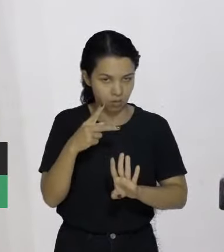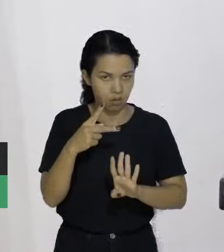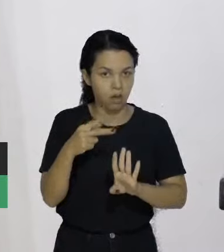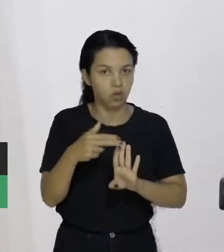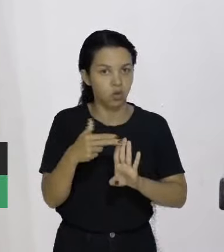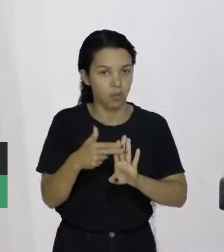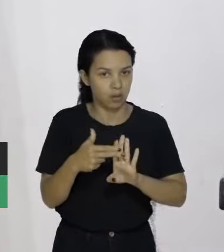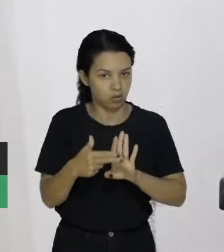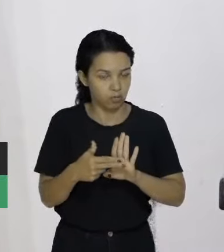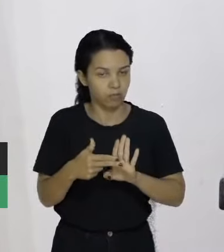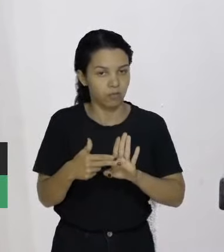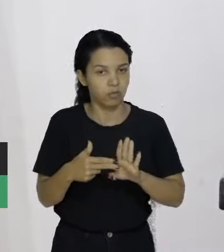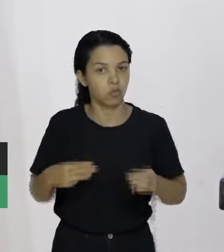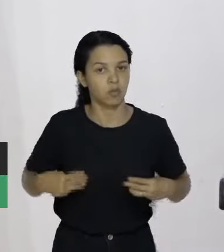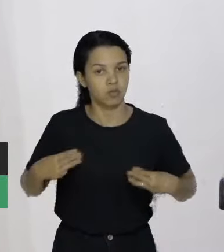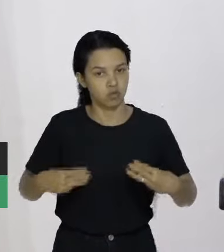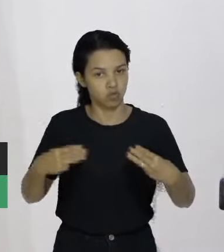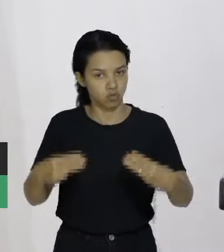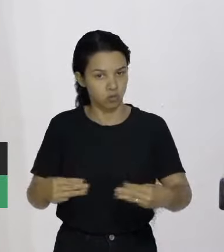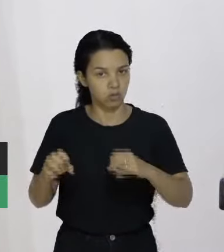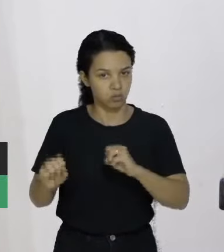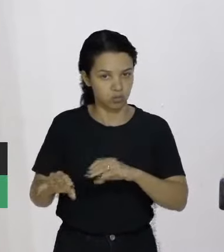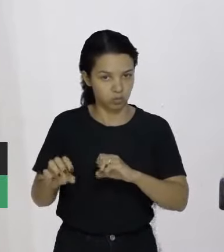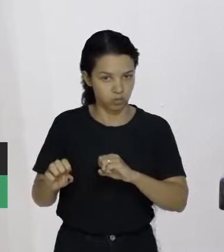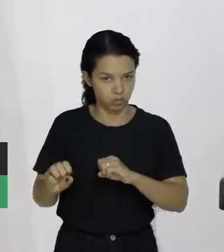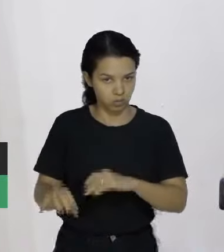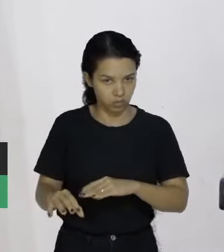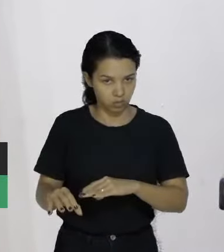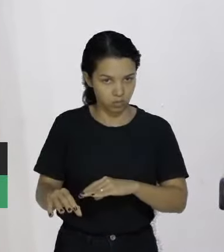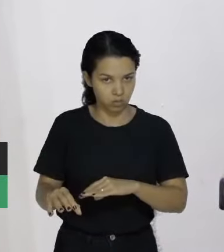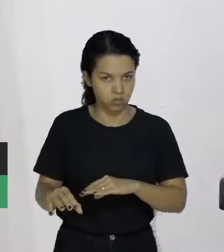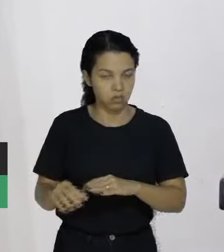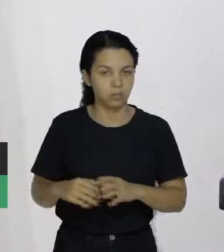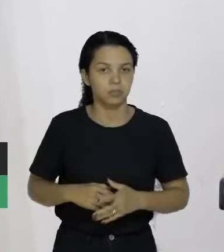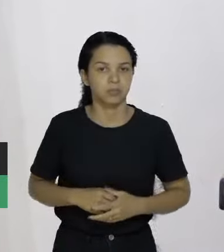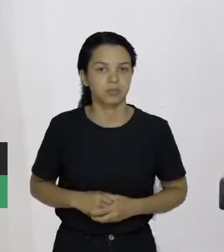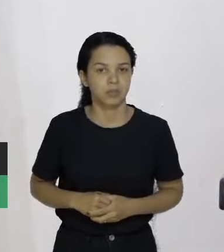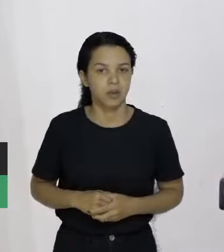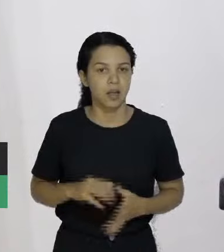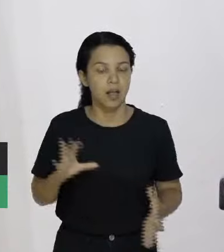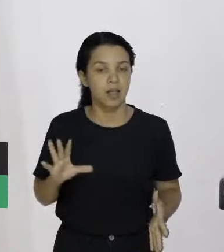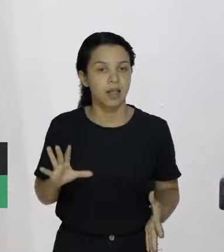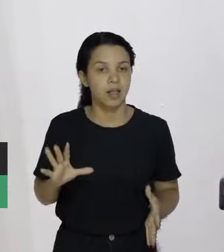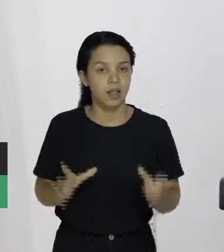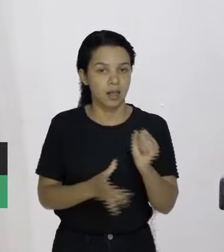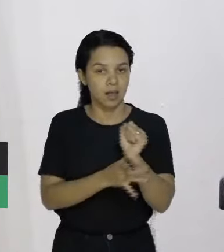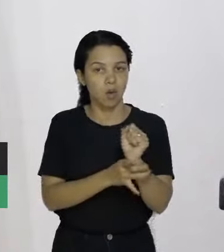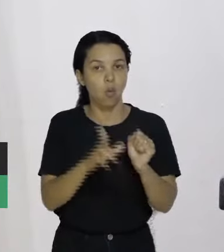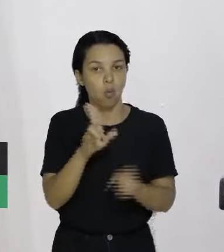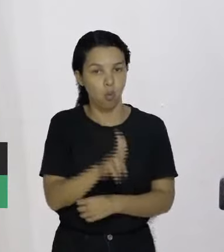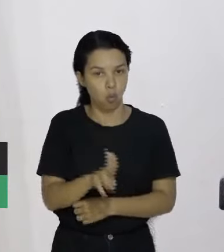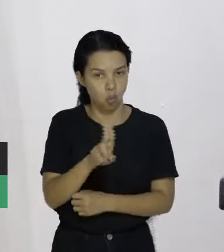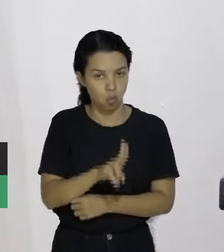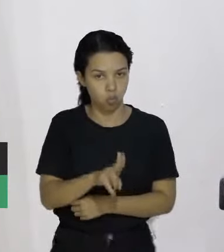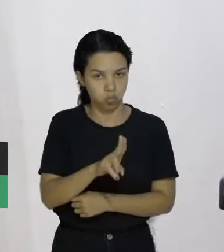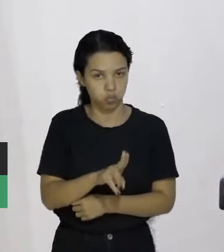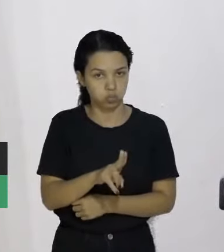do Ministério da Educação Instituto Federal Catarinense que garante o uso de espaço